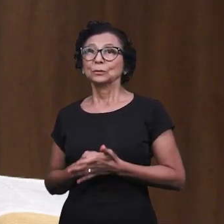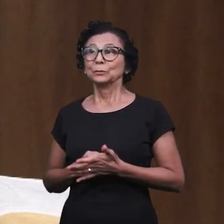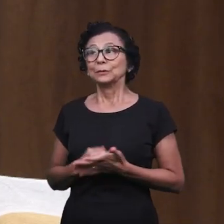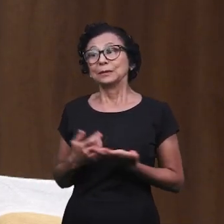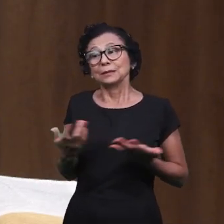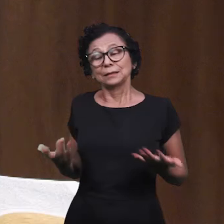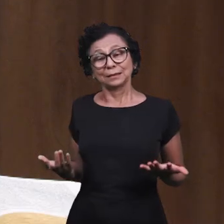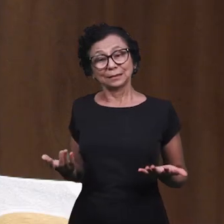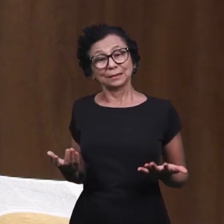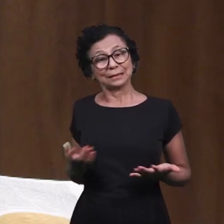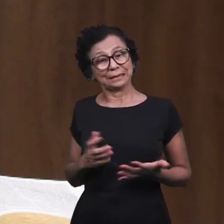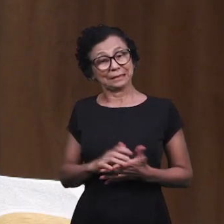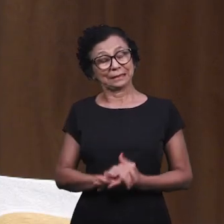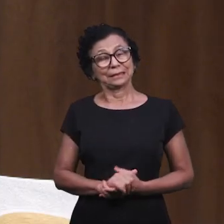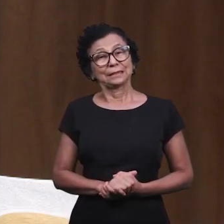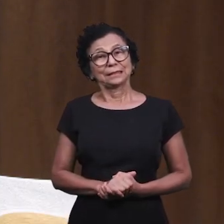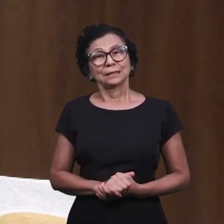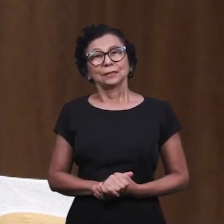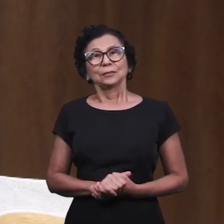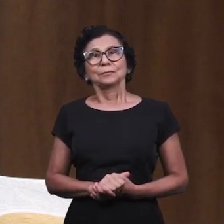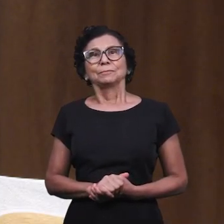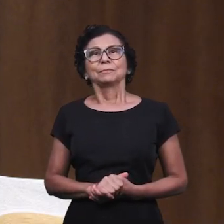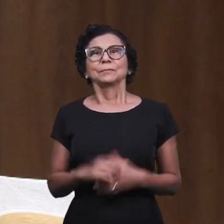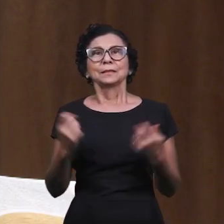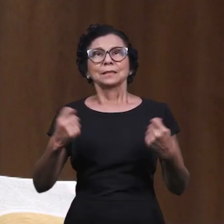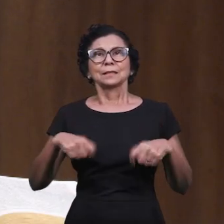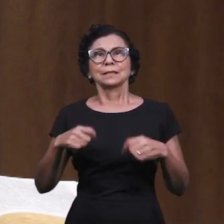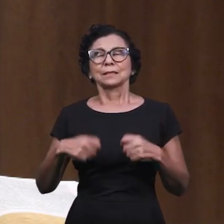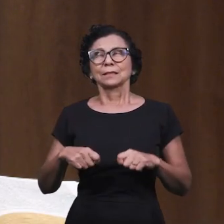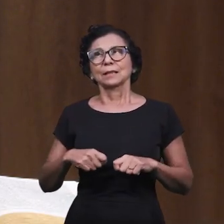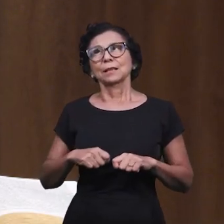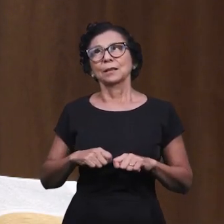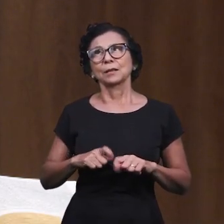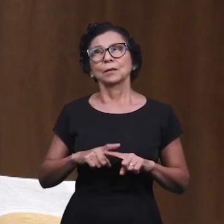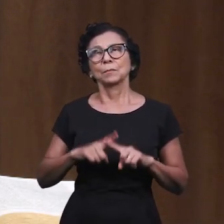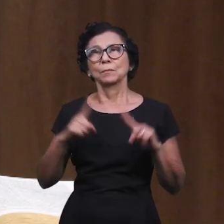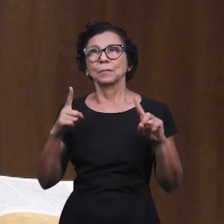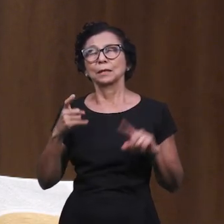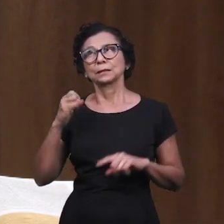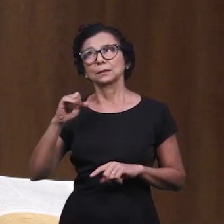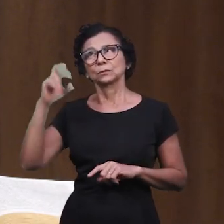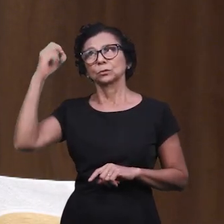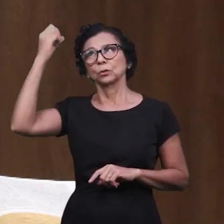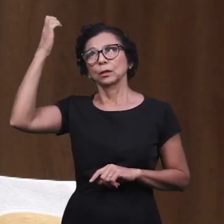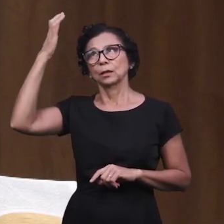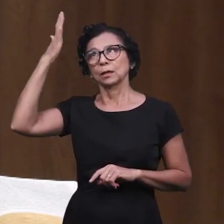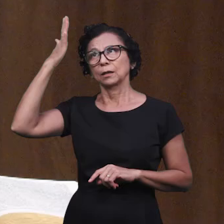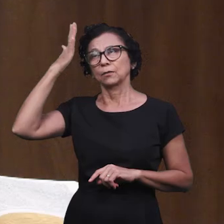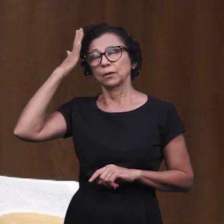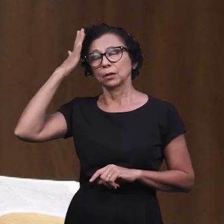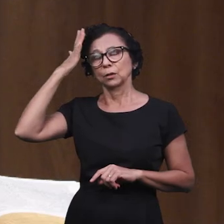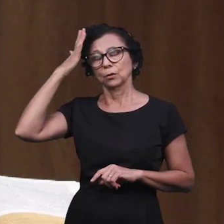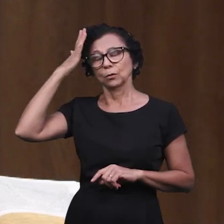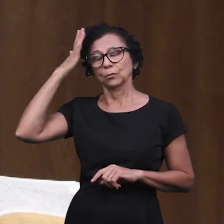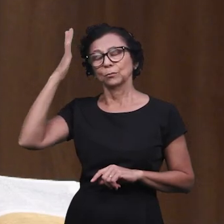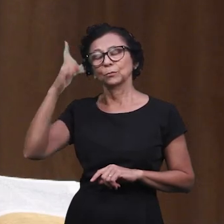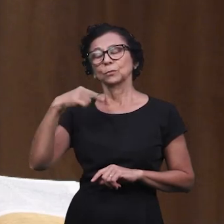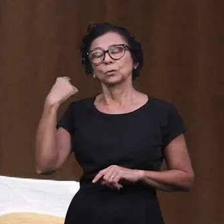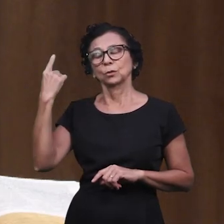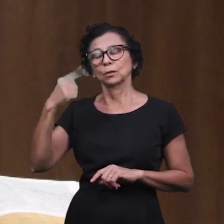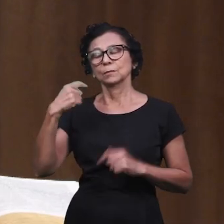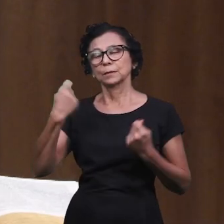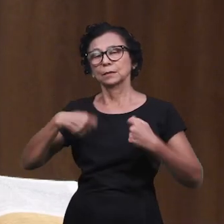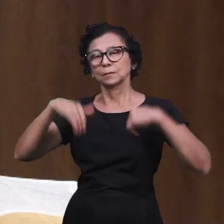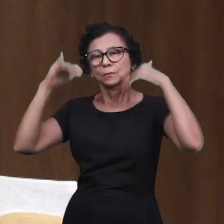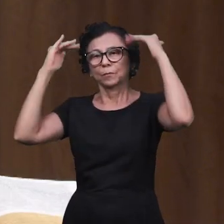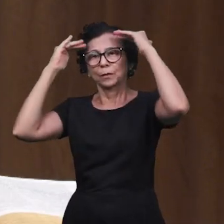controvérsias, né? Mas ela é tomada porque se o Senhor mostrou, se o Senhor revelou, é assim que nós prosseguimos